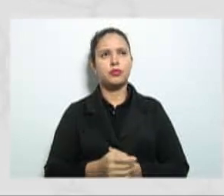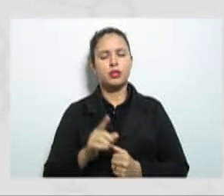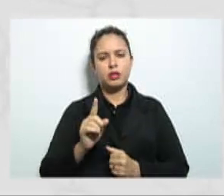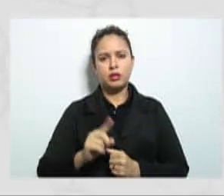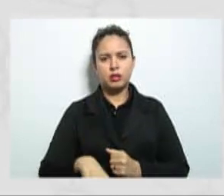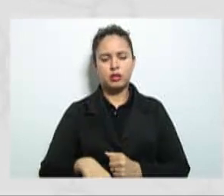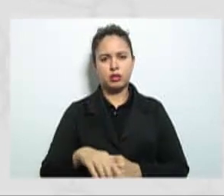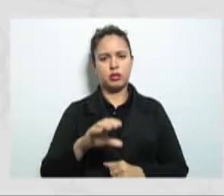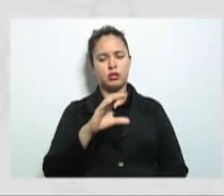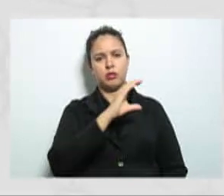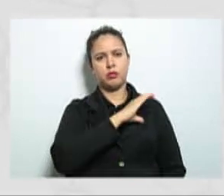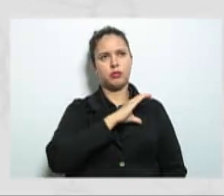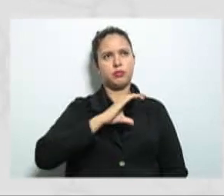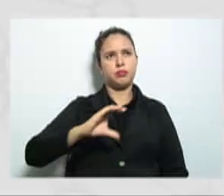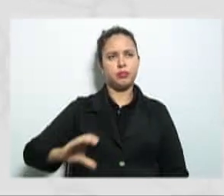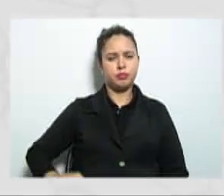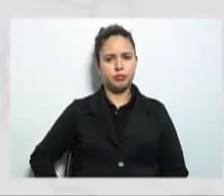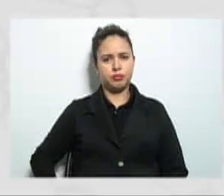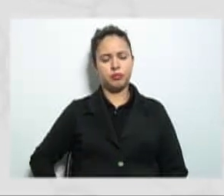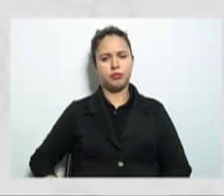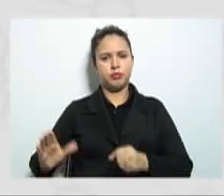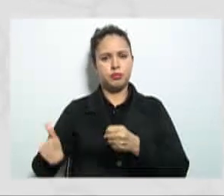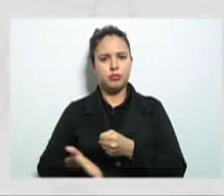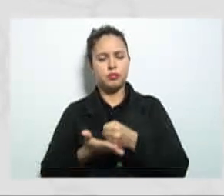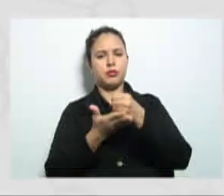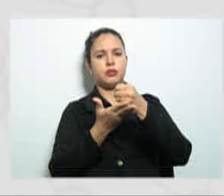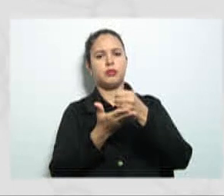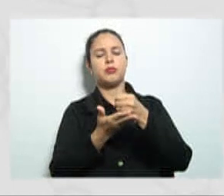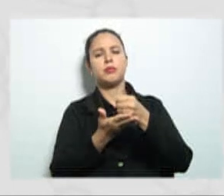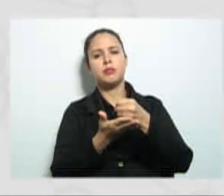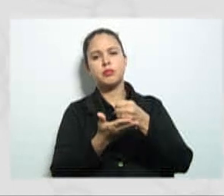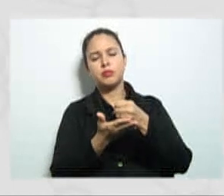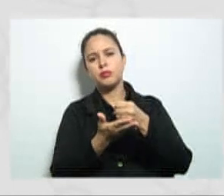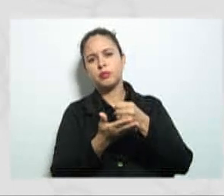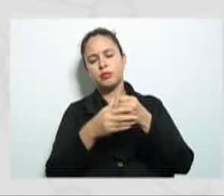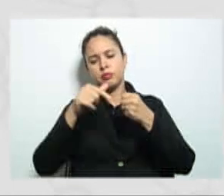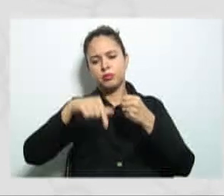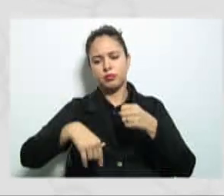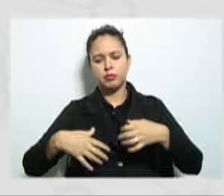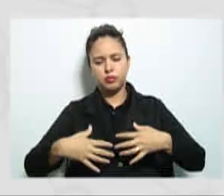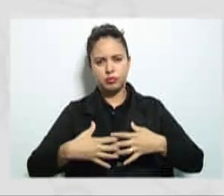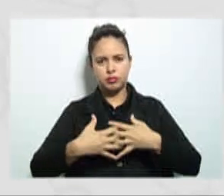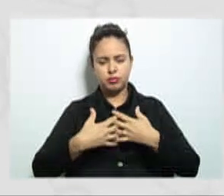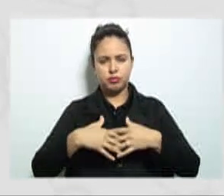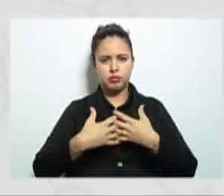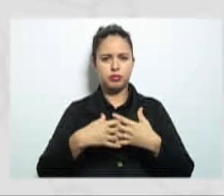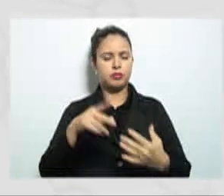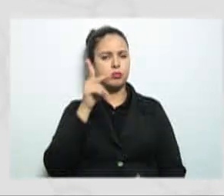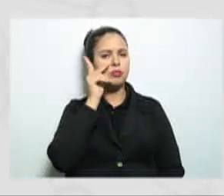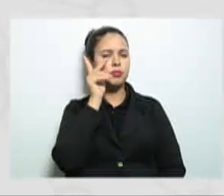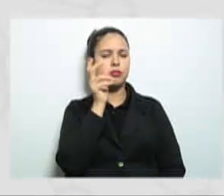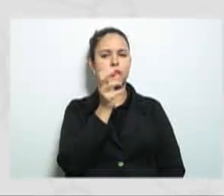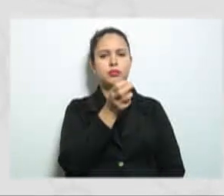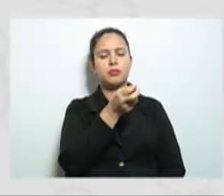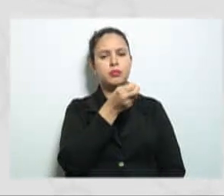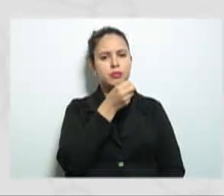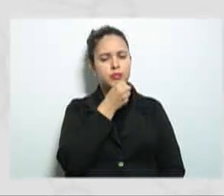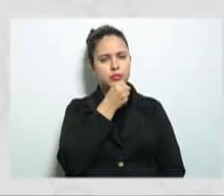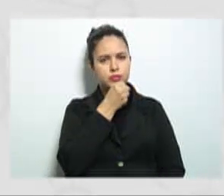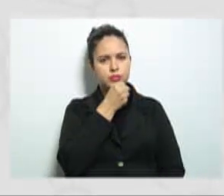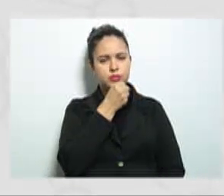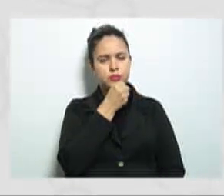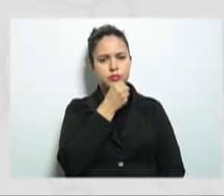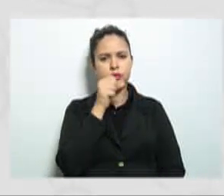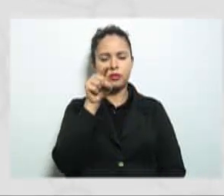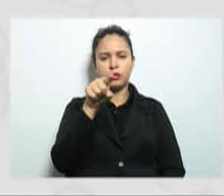de apoio do Instituto Federal de Rondônia, Campus Porto Velho, Zona Norte. No seu caso, você teve falta, para quem vai? Pode ir para a